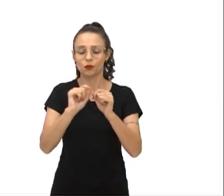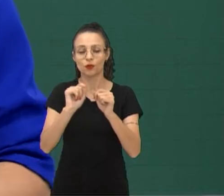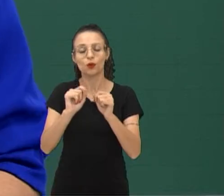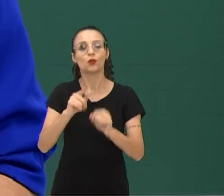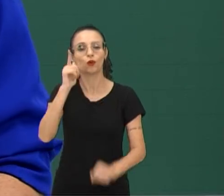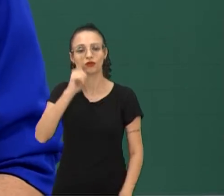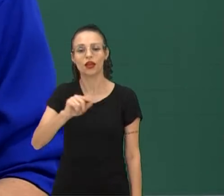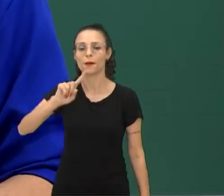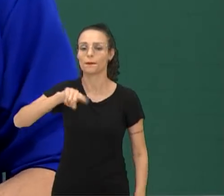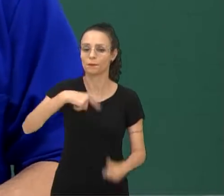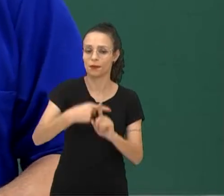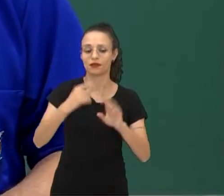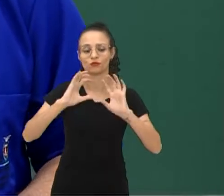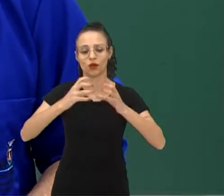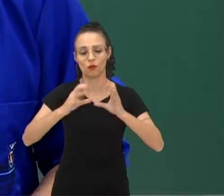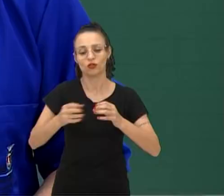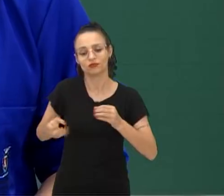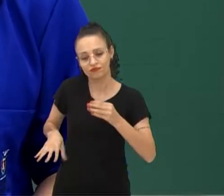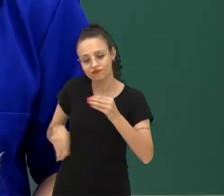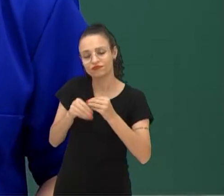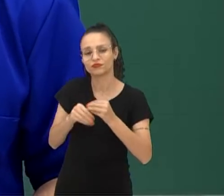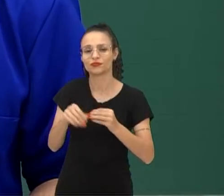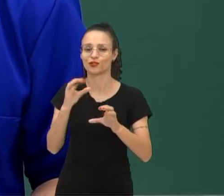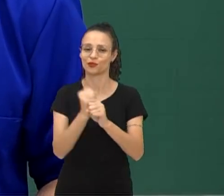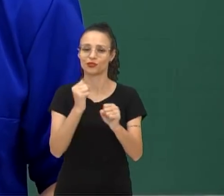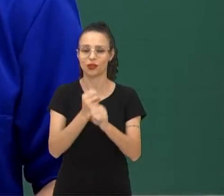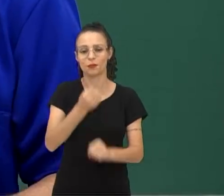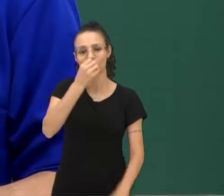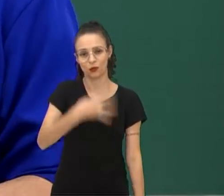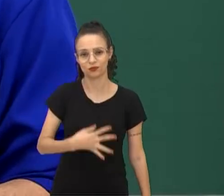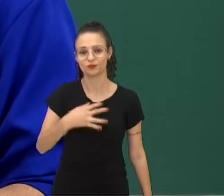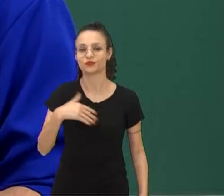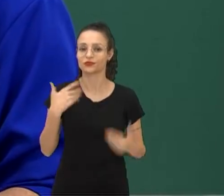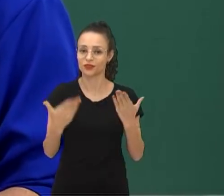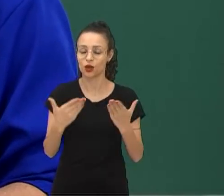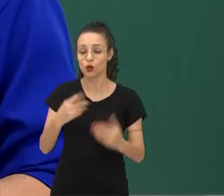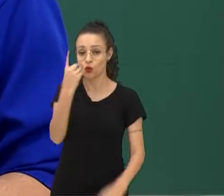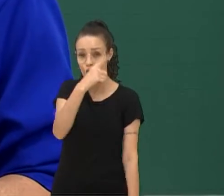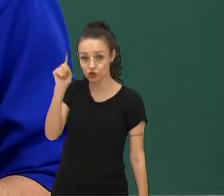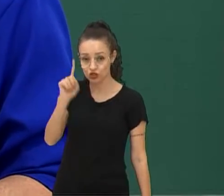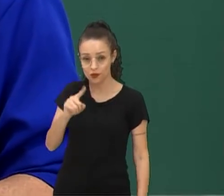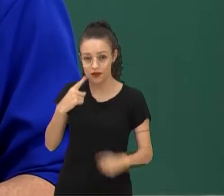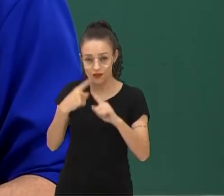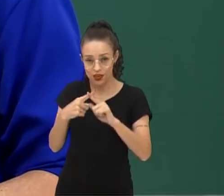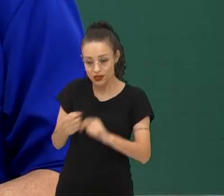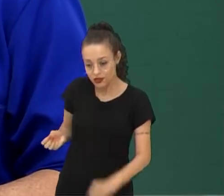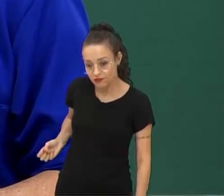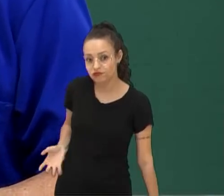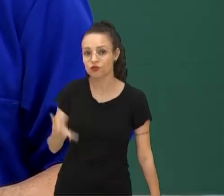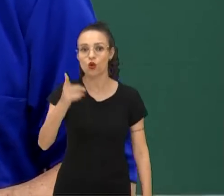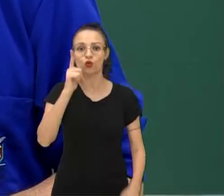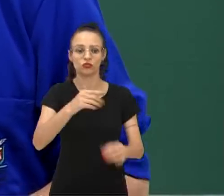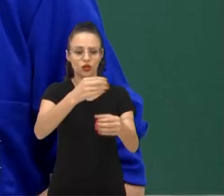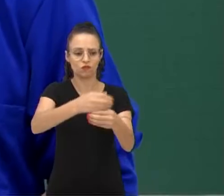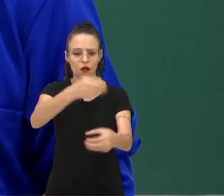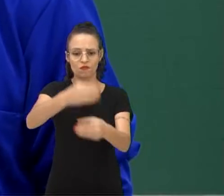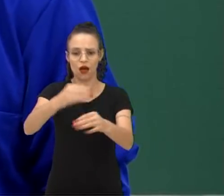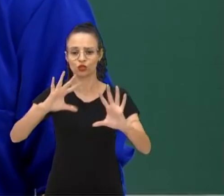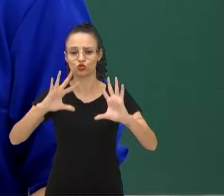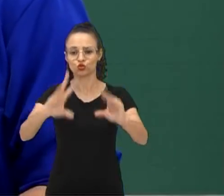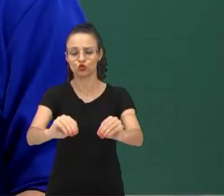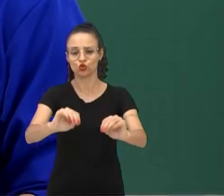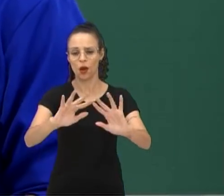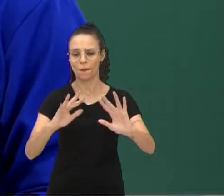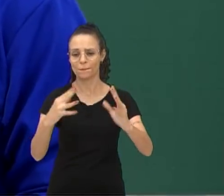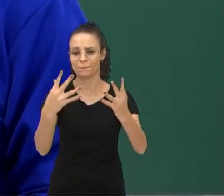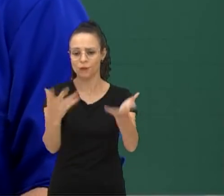extra, exatamente para que ele tenha essa pontuação de bonificação. Então, se na última rodada conseguiu o strike, ainda terá 2